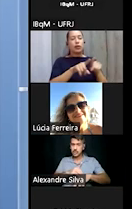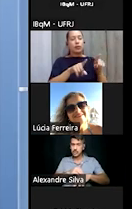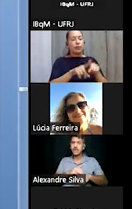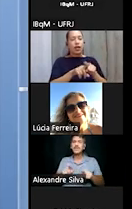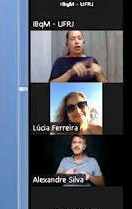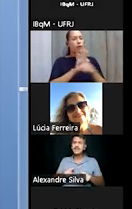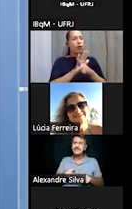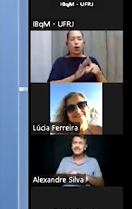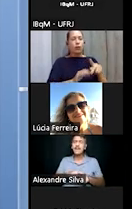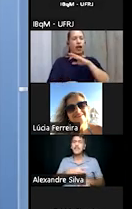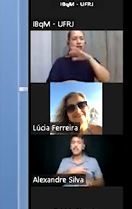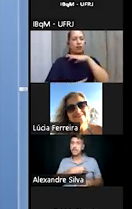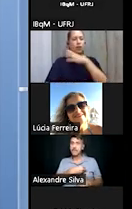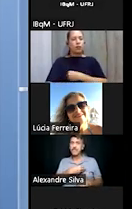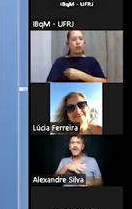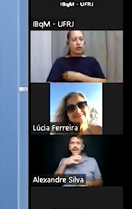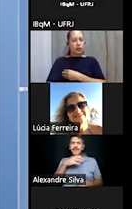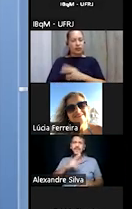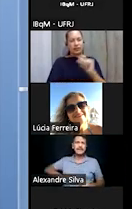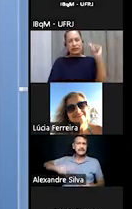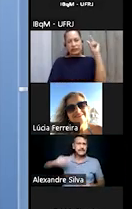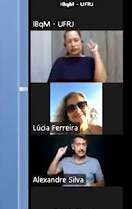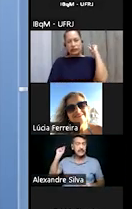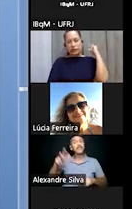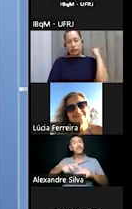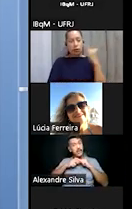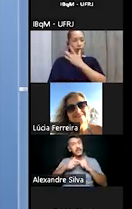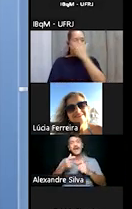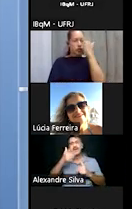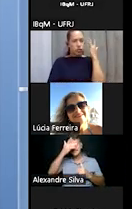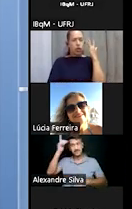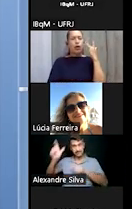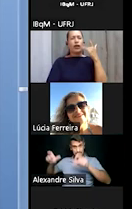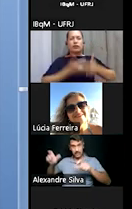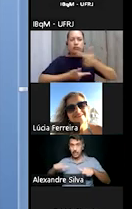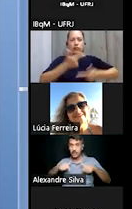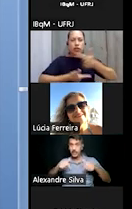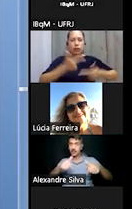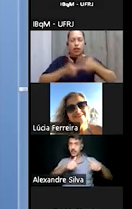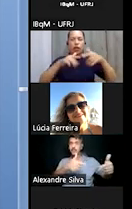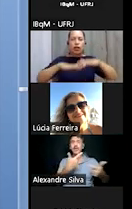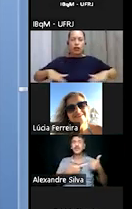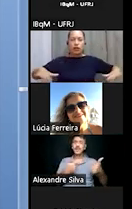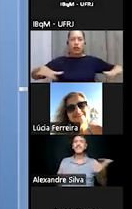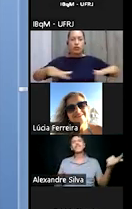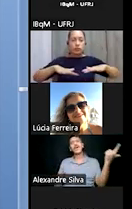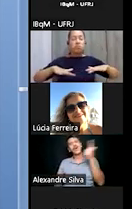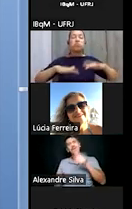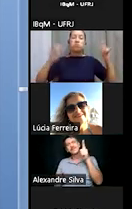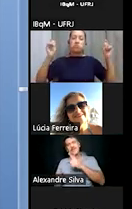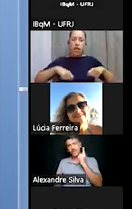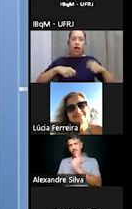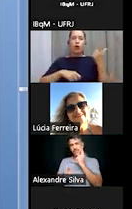à atuação desses homens que estão nas frentes dessas pedreiras e na frente de lavra que você consegue encontrar